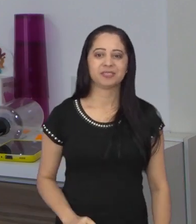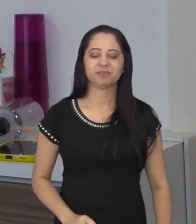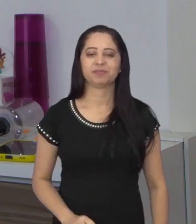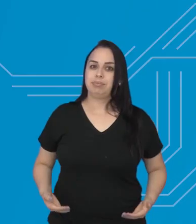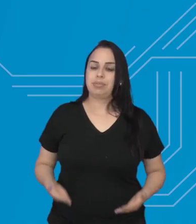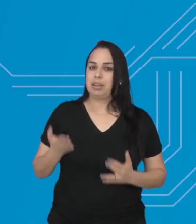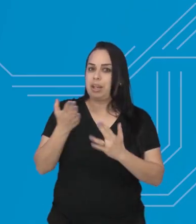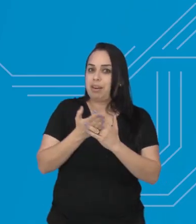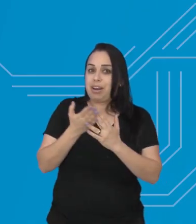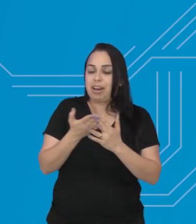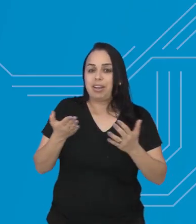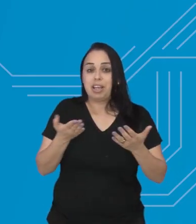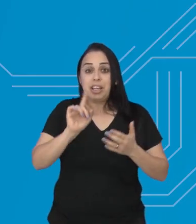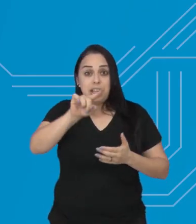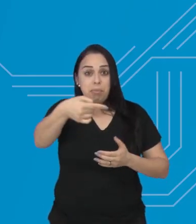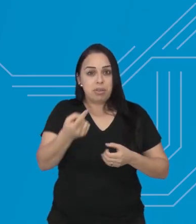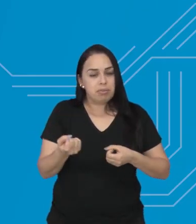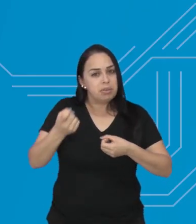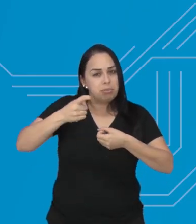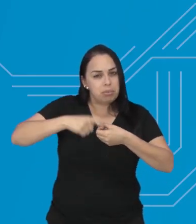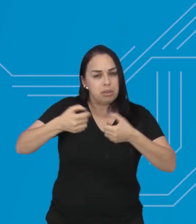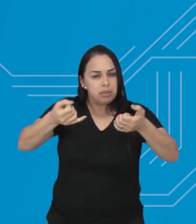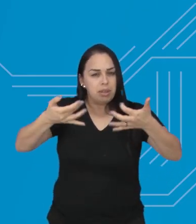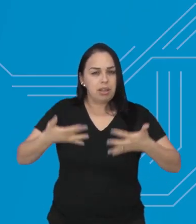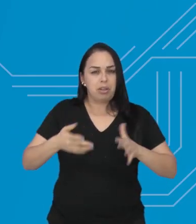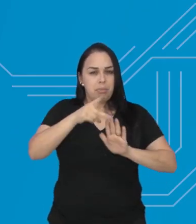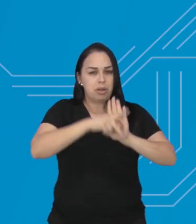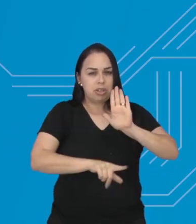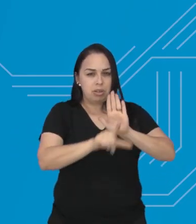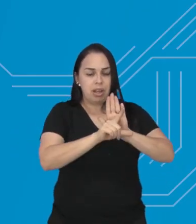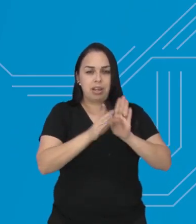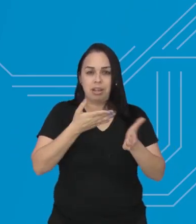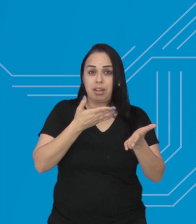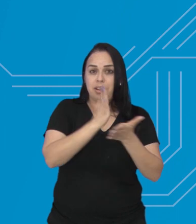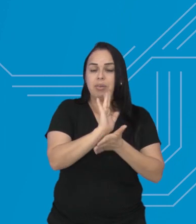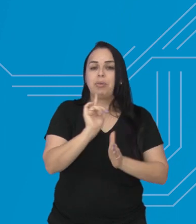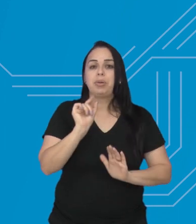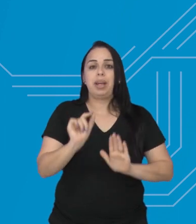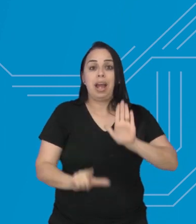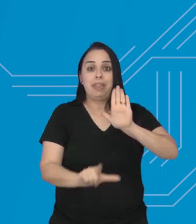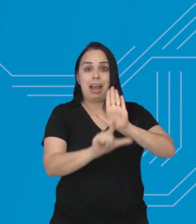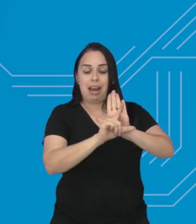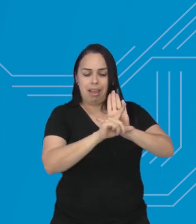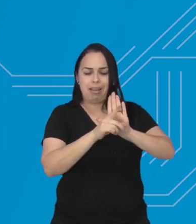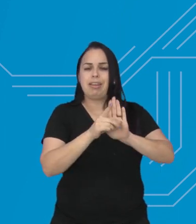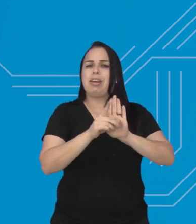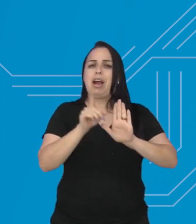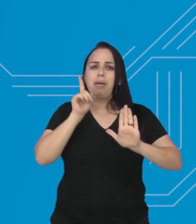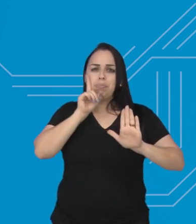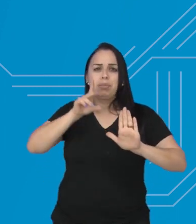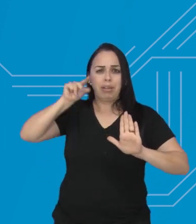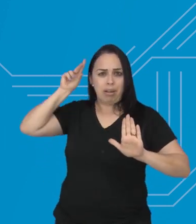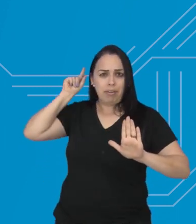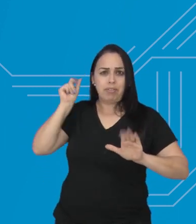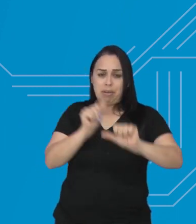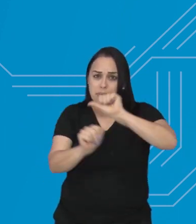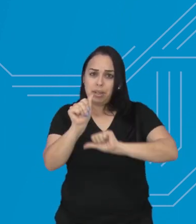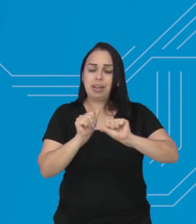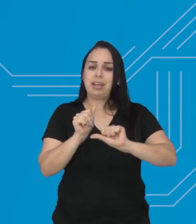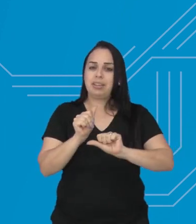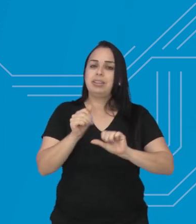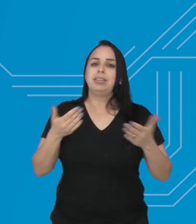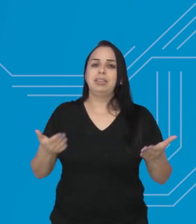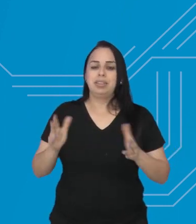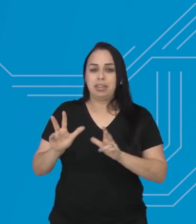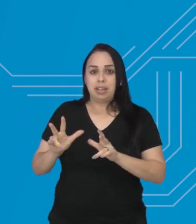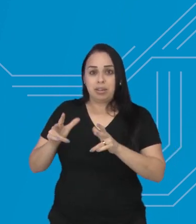Joaquim. Intervalo agora e na volta a gente fala sobre projeto de lei aprovado que revoga leis de décadas passadas.